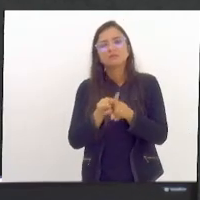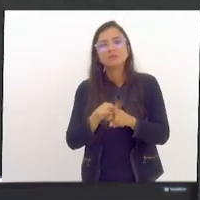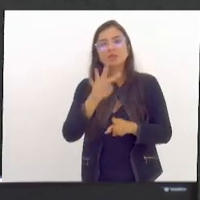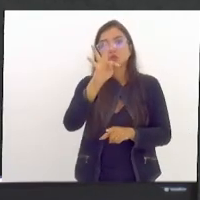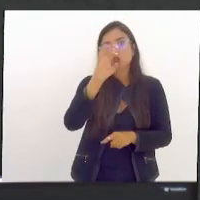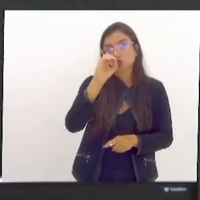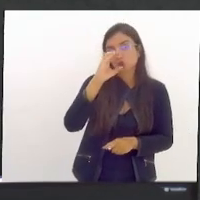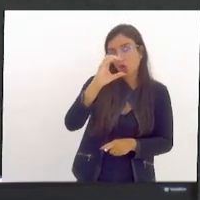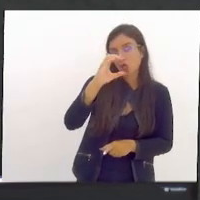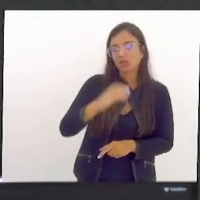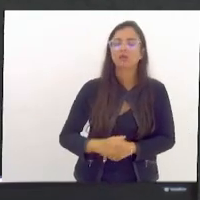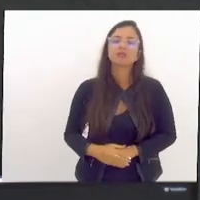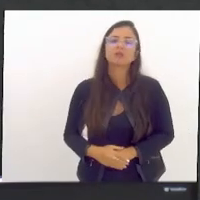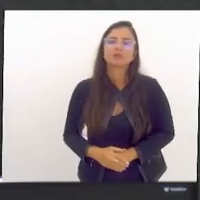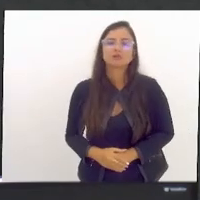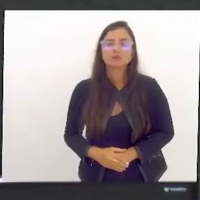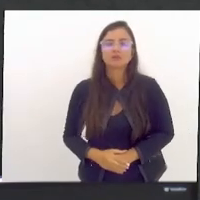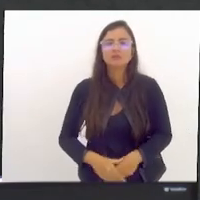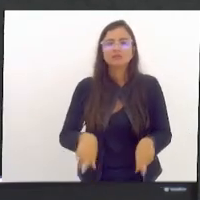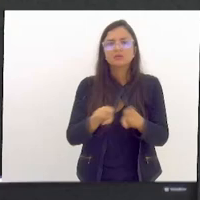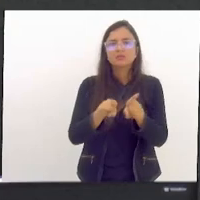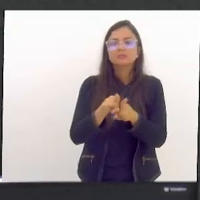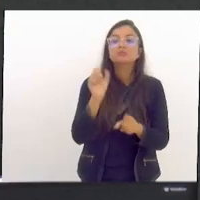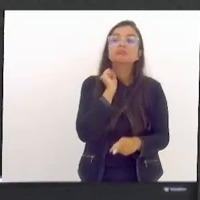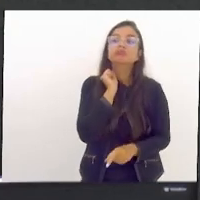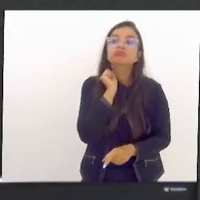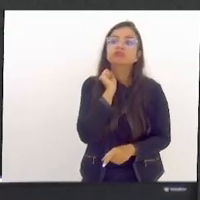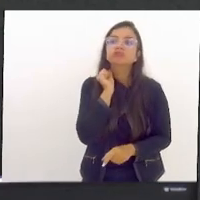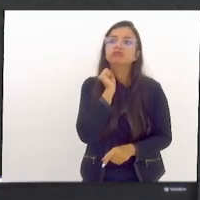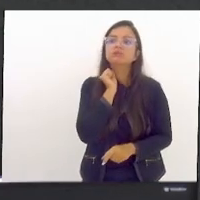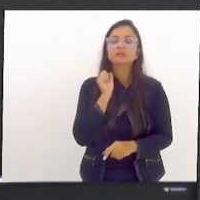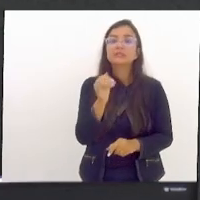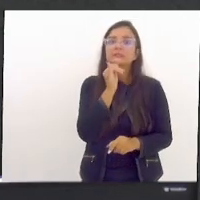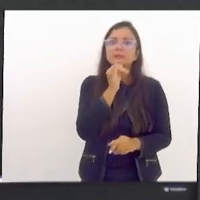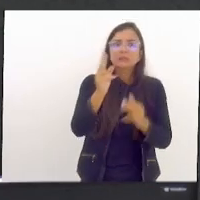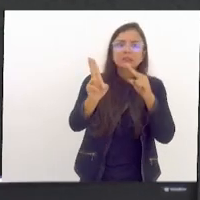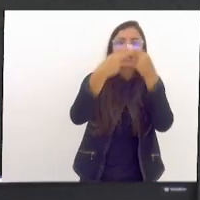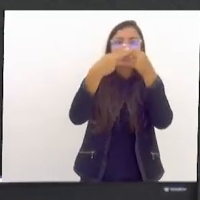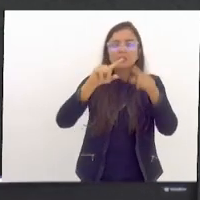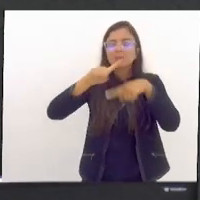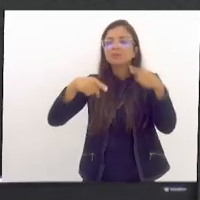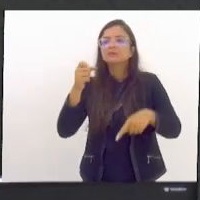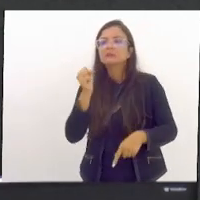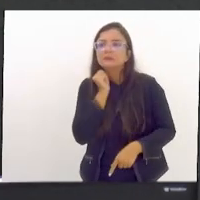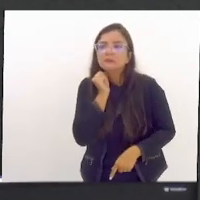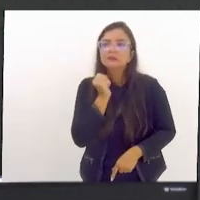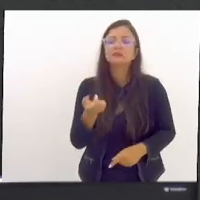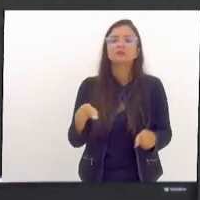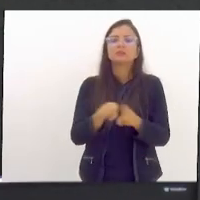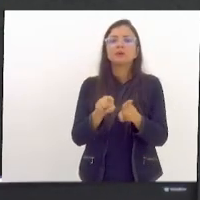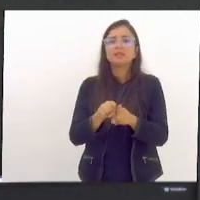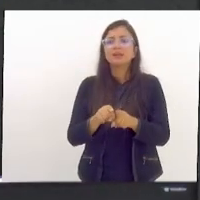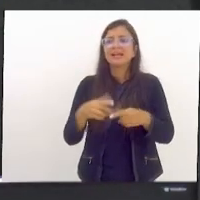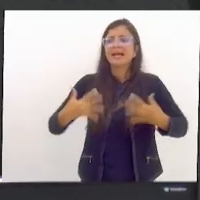obsessivo convulsivo, estresse pós-traumático, transtorno do